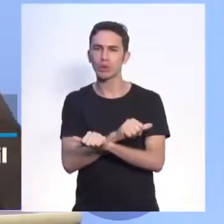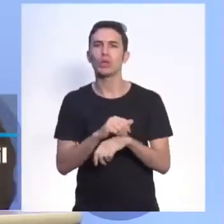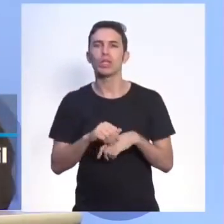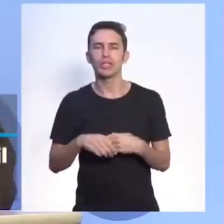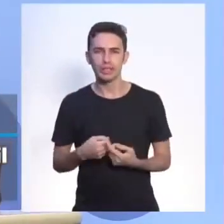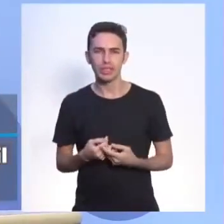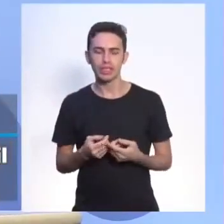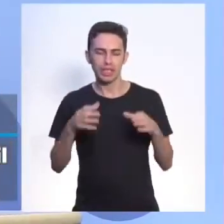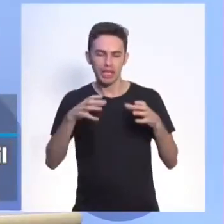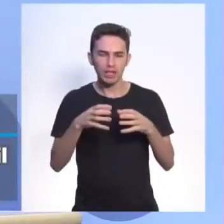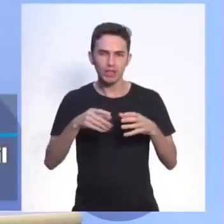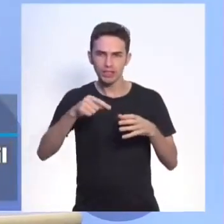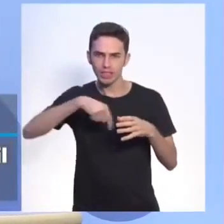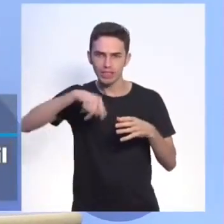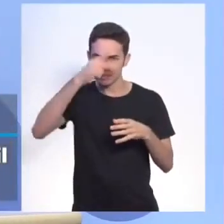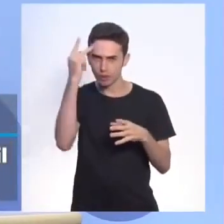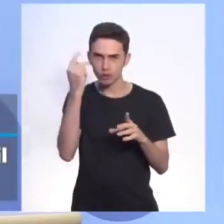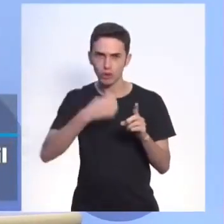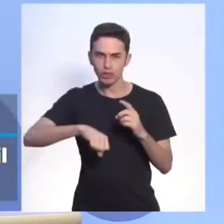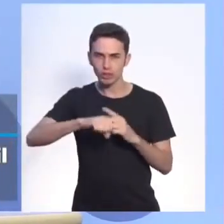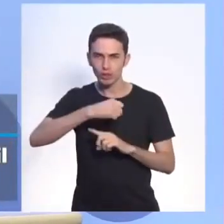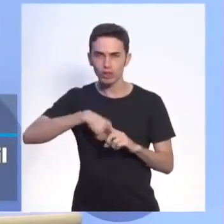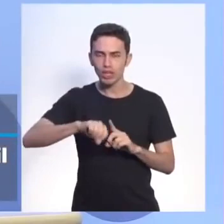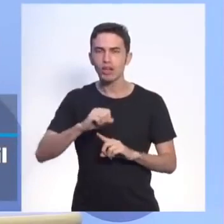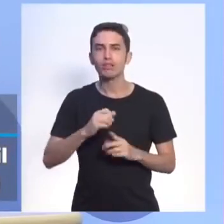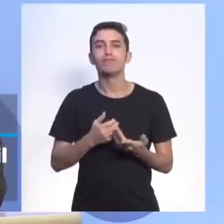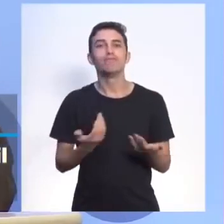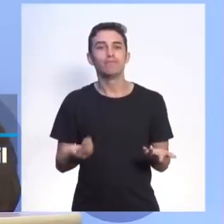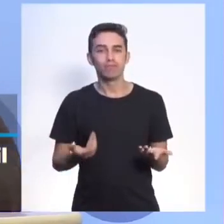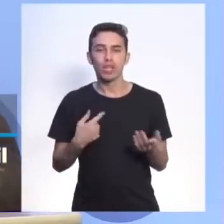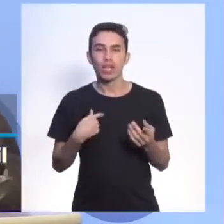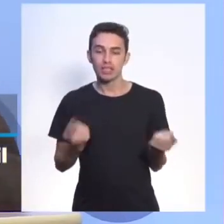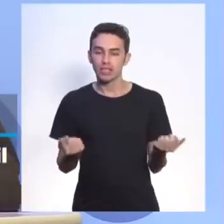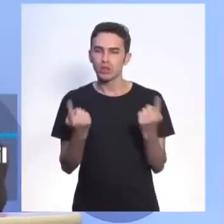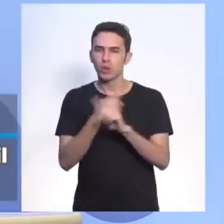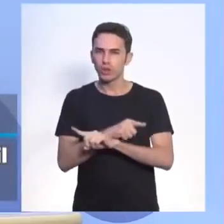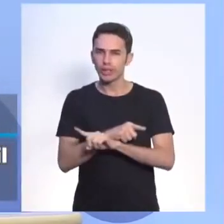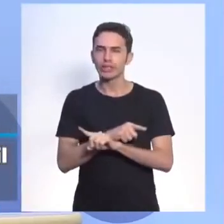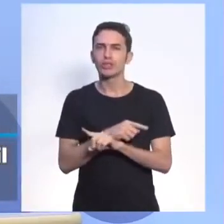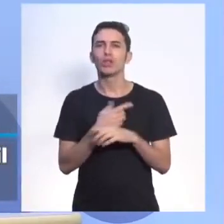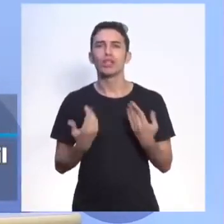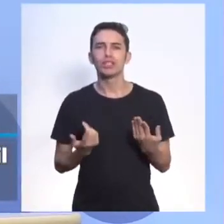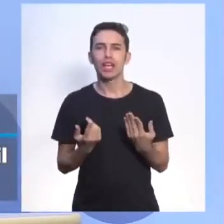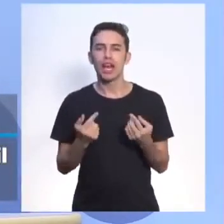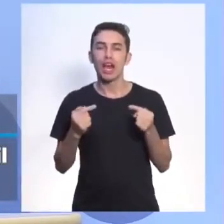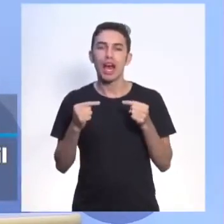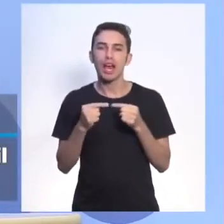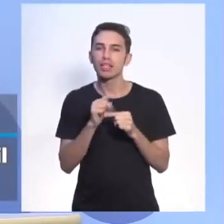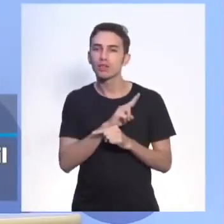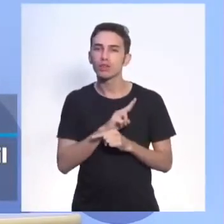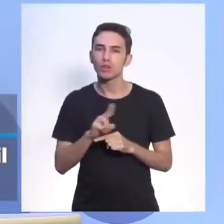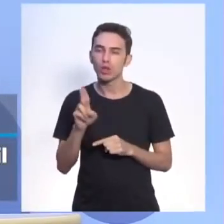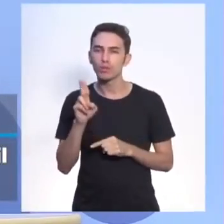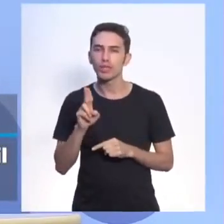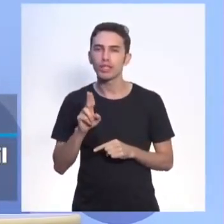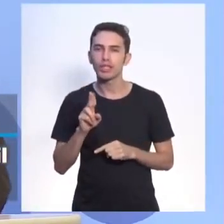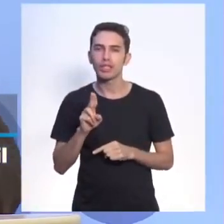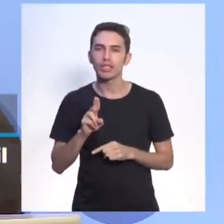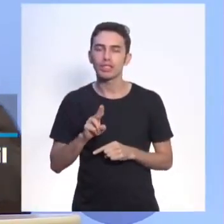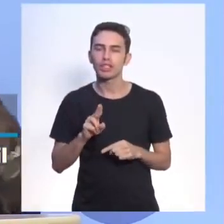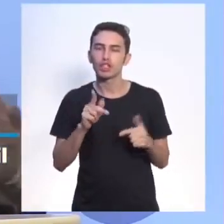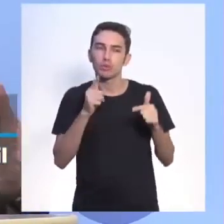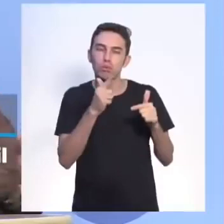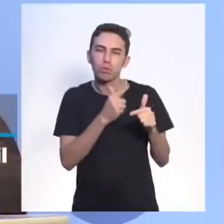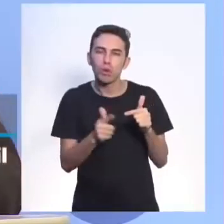dentro aí desse aglomerado social. E essas contradições, elas vão ser chamadas aí de